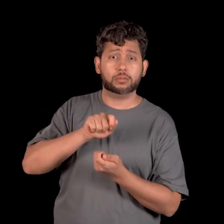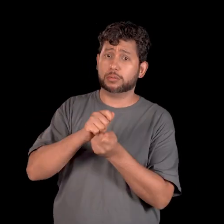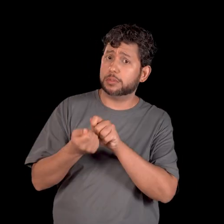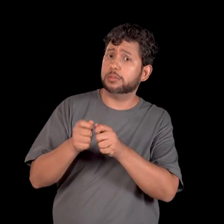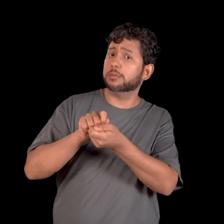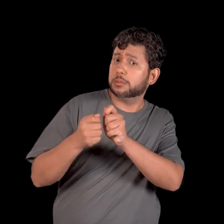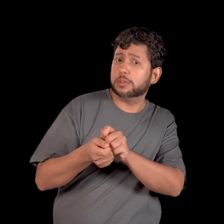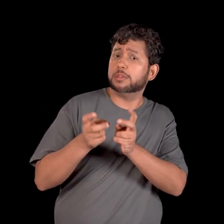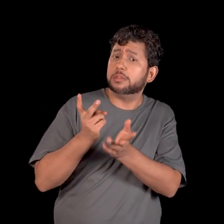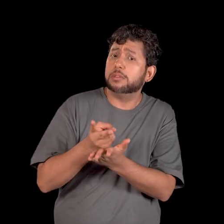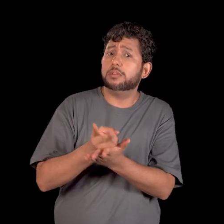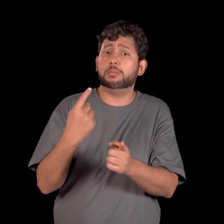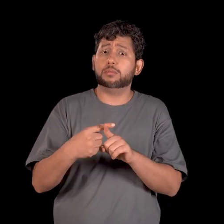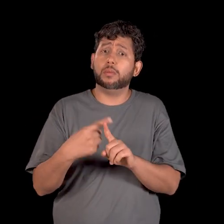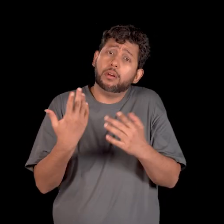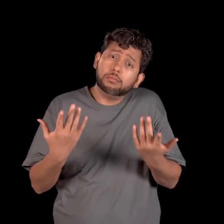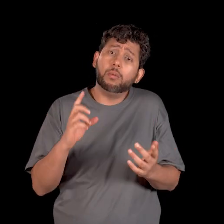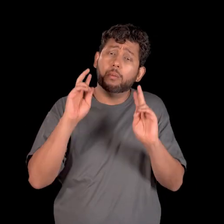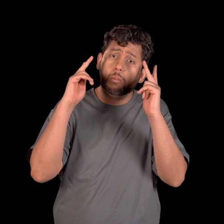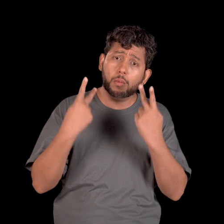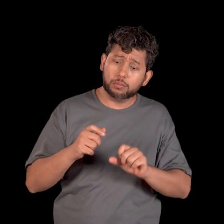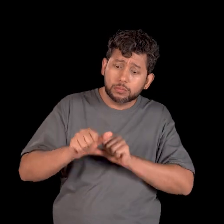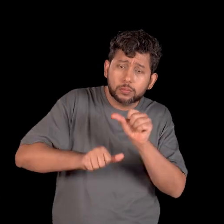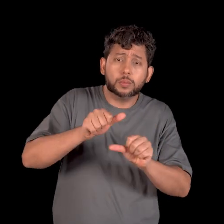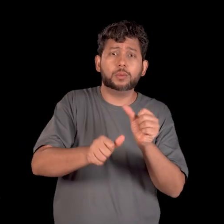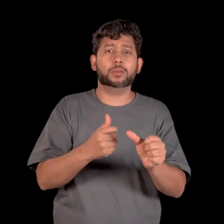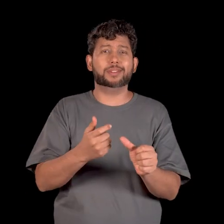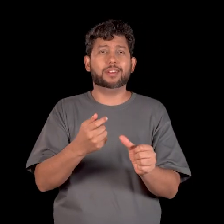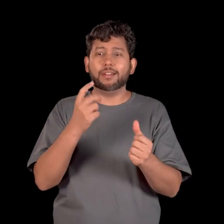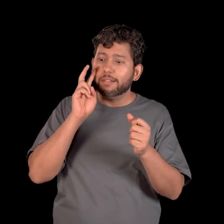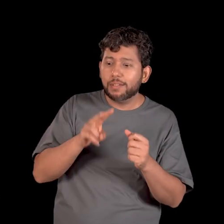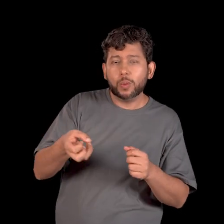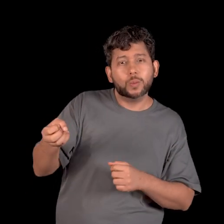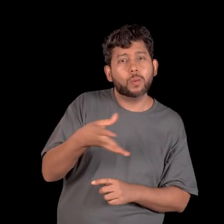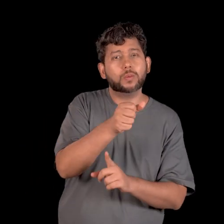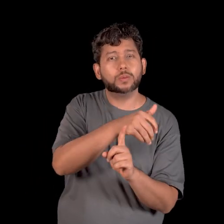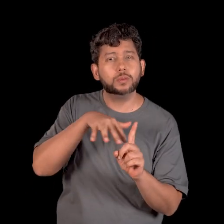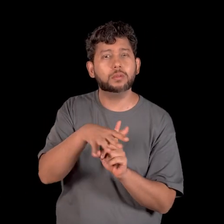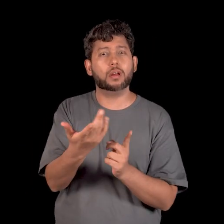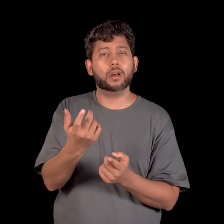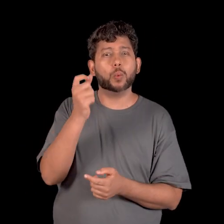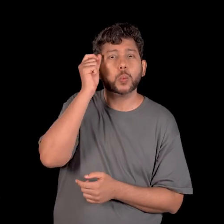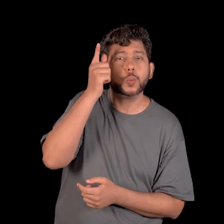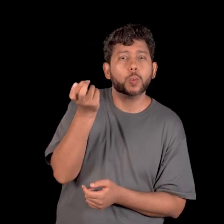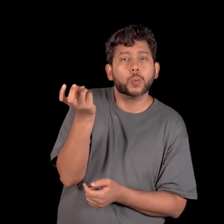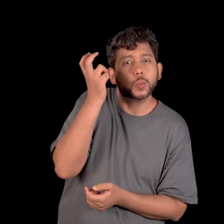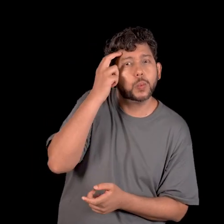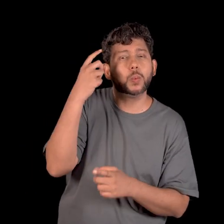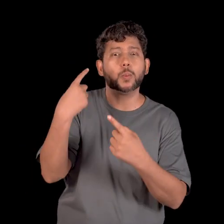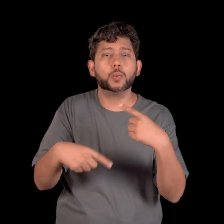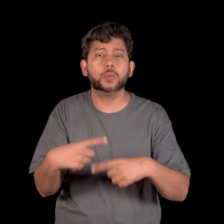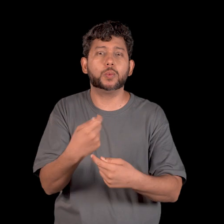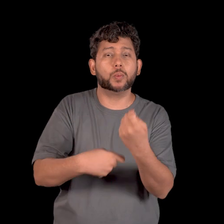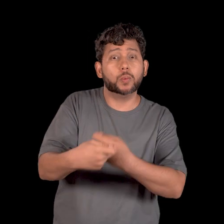em constante mudança e adaptação, isso porque se liga profundamente à própria condição humana, que está sempre se adaptando a novas